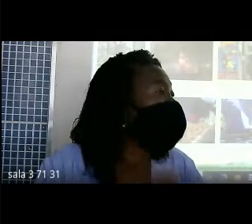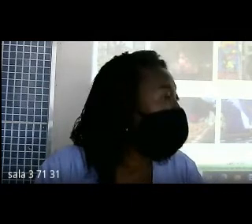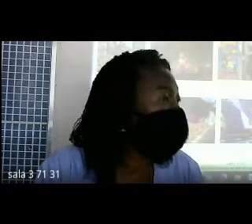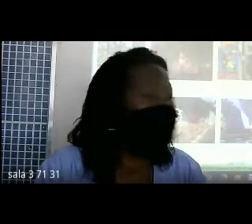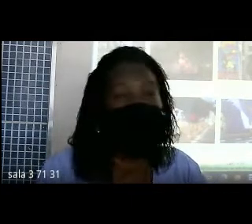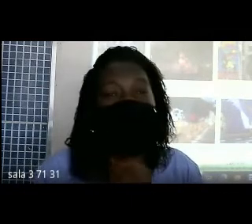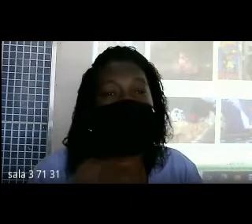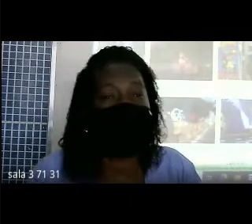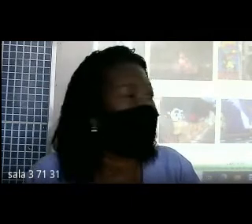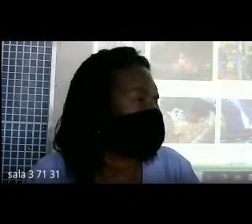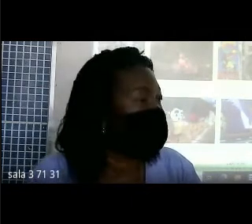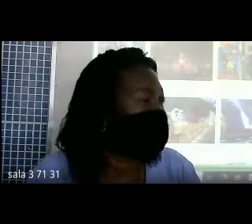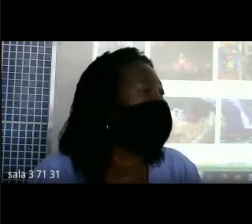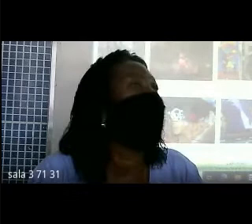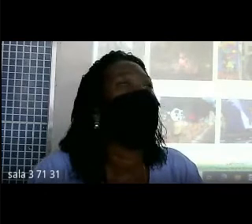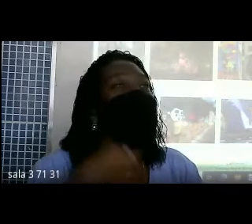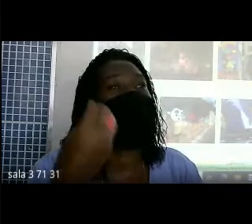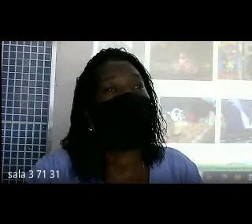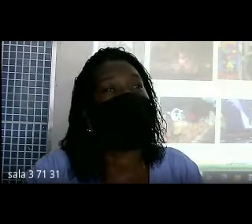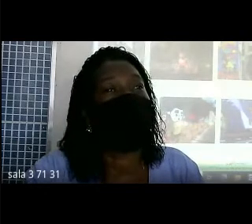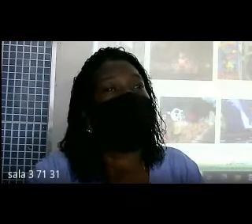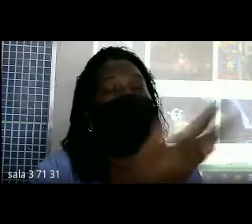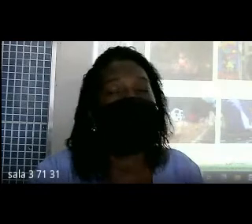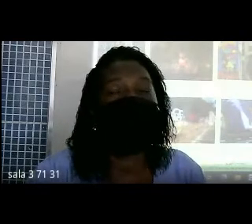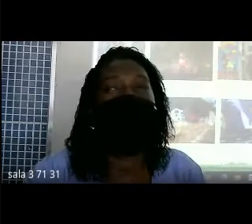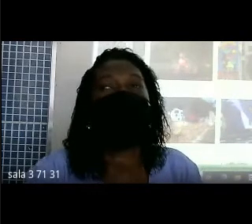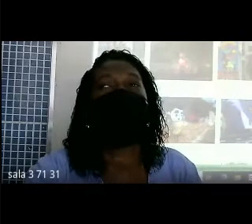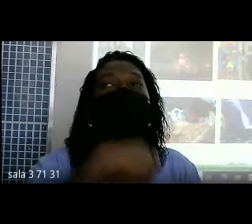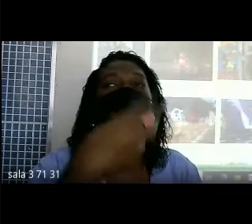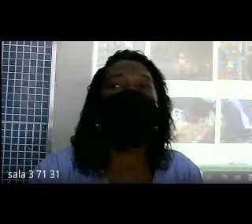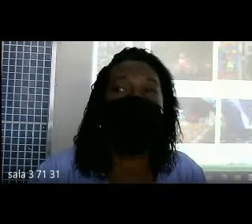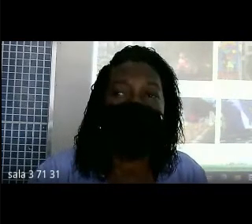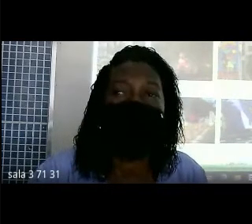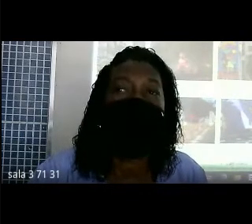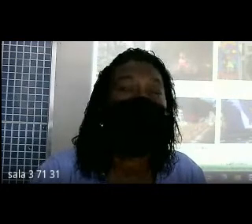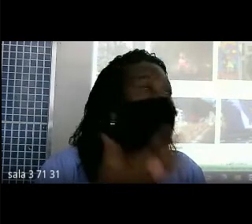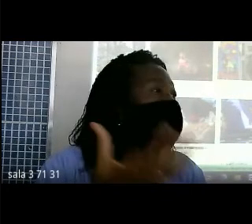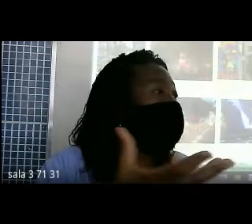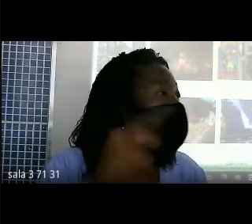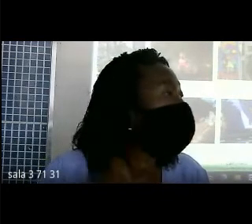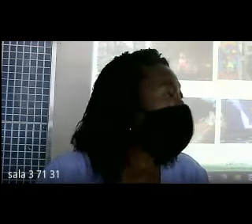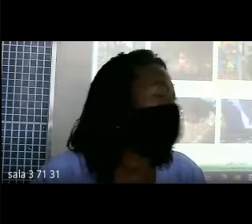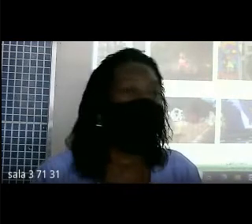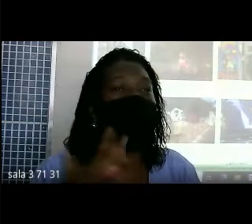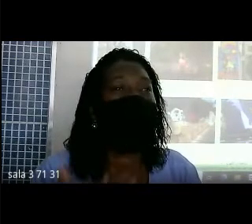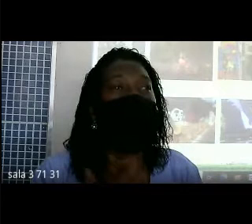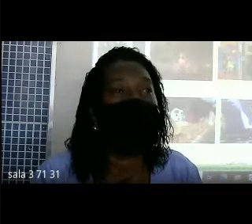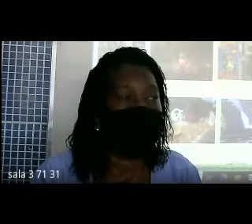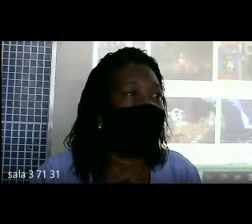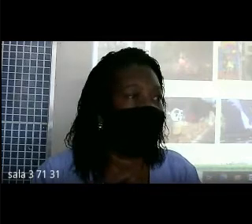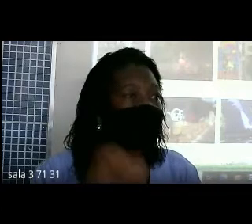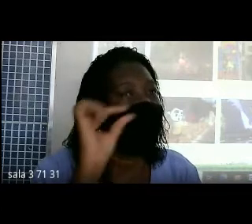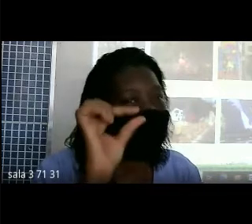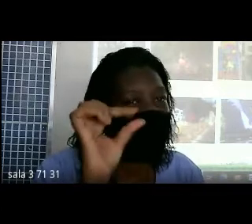não têm dinheiro para ir nas academias, né? De belas artes, né? Nos museus, para poder pagar e ver uma